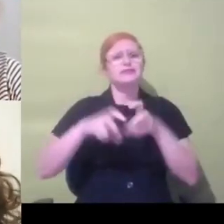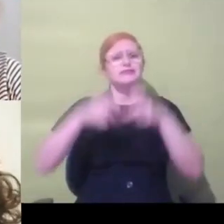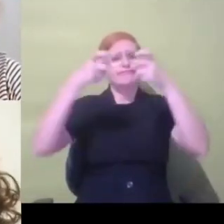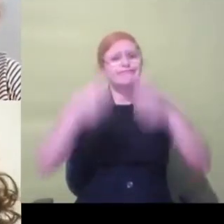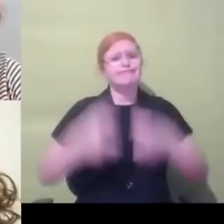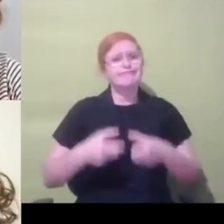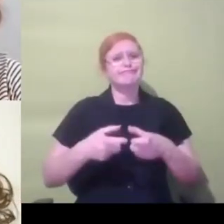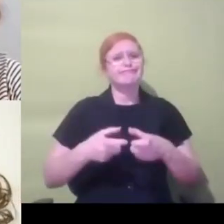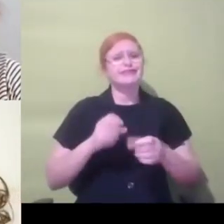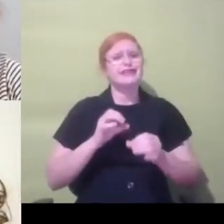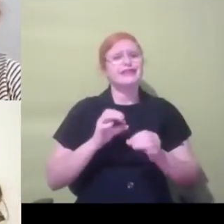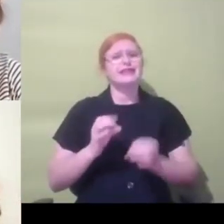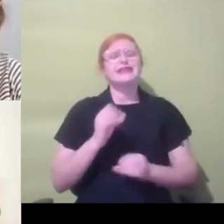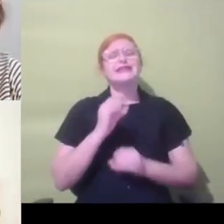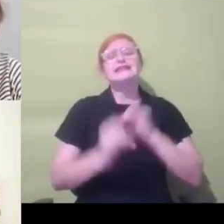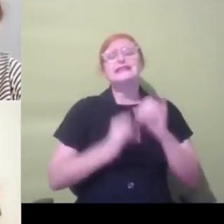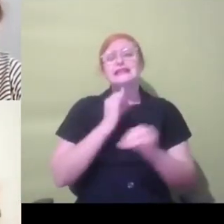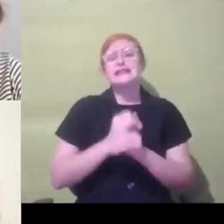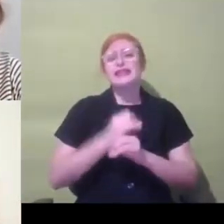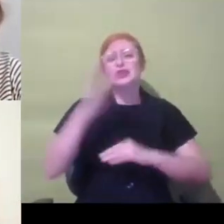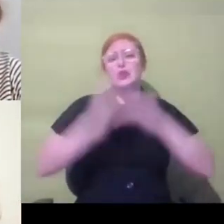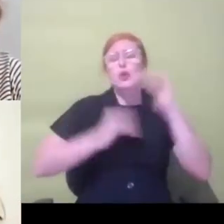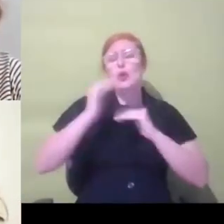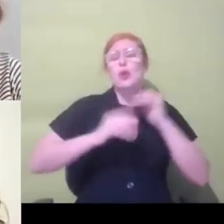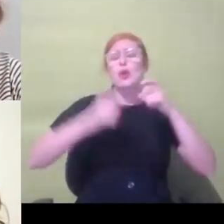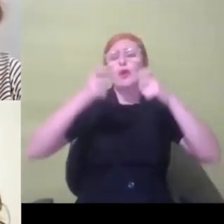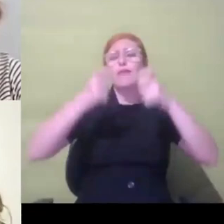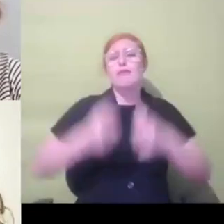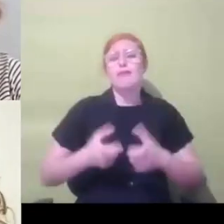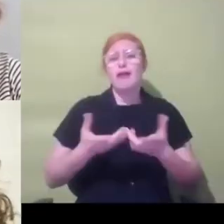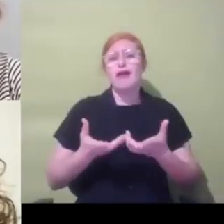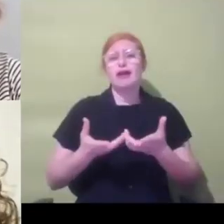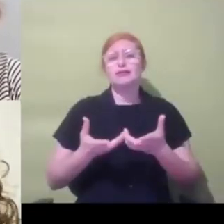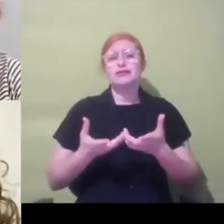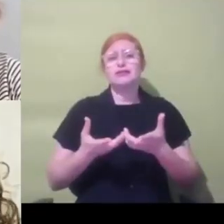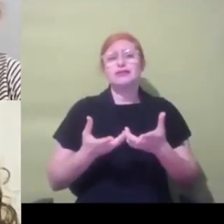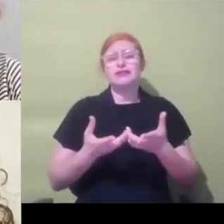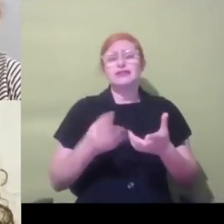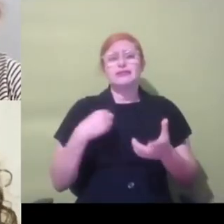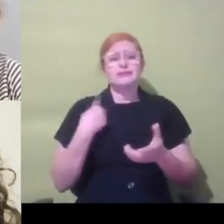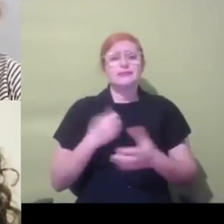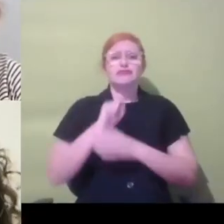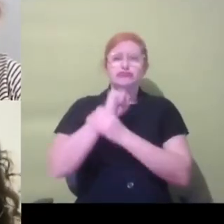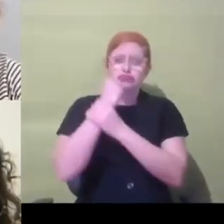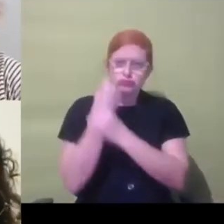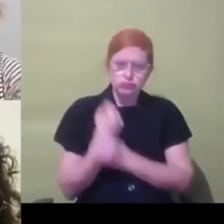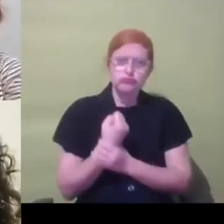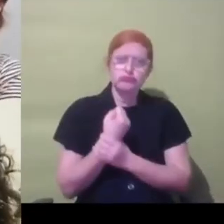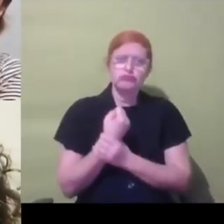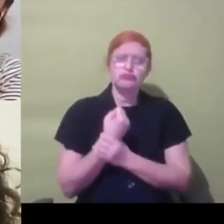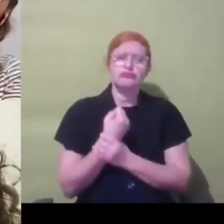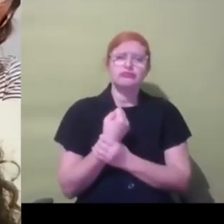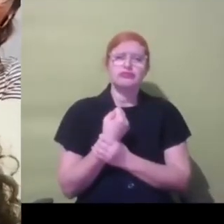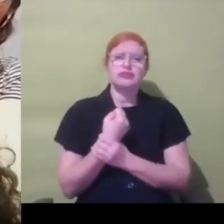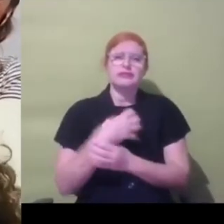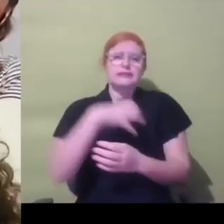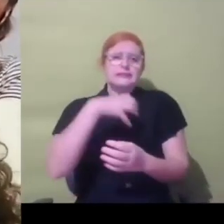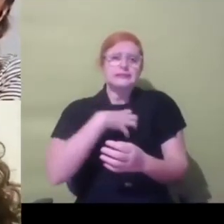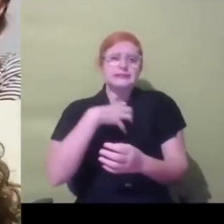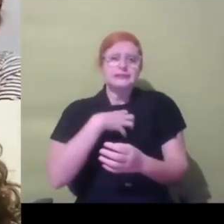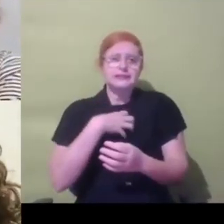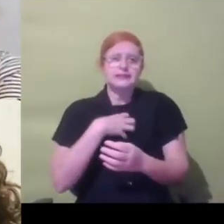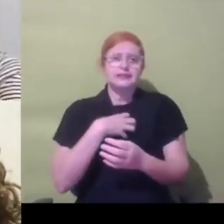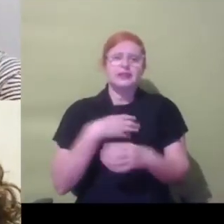né? Como pensar sobre a construção de espaços em que a gente se sinta segura, em que a gente se sinta